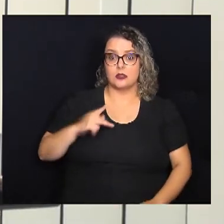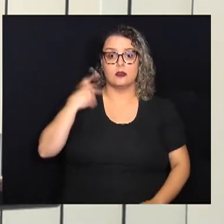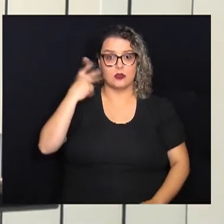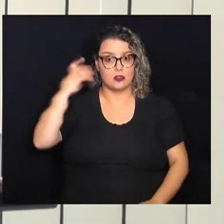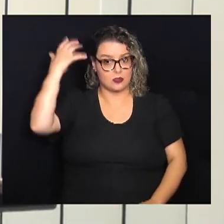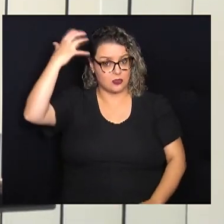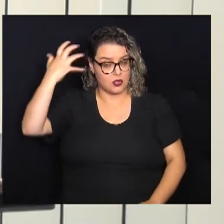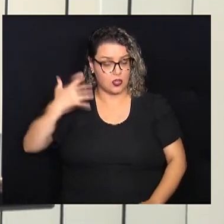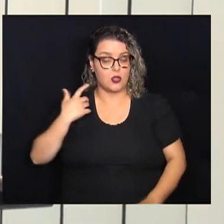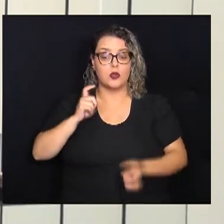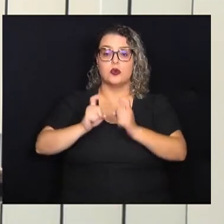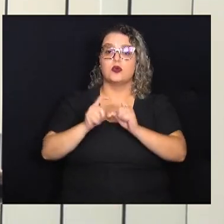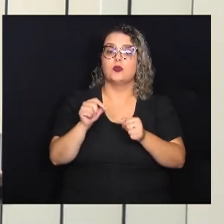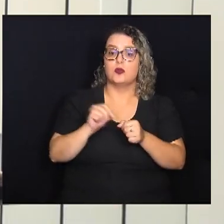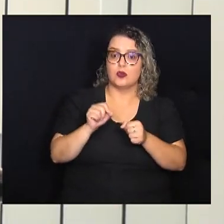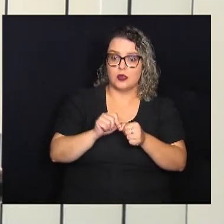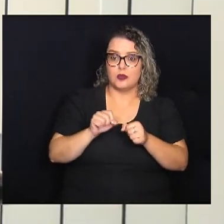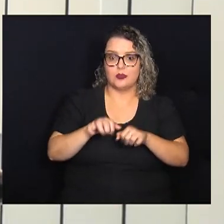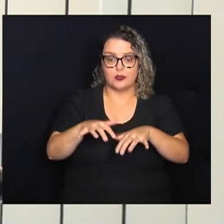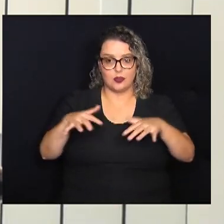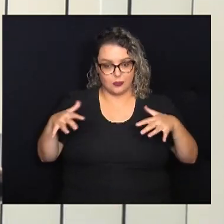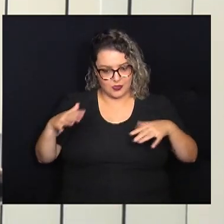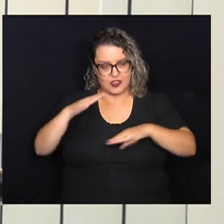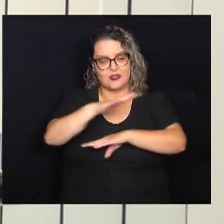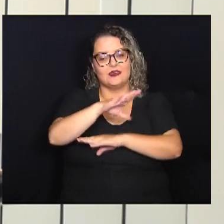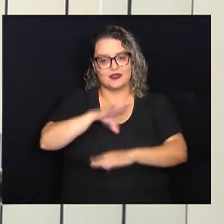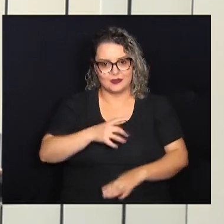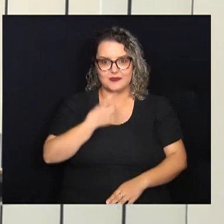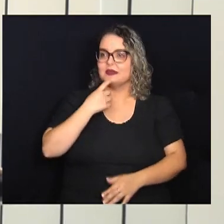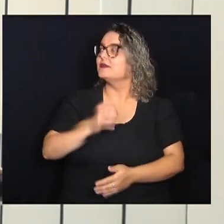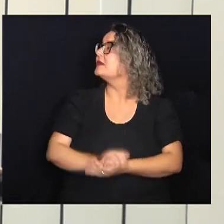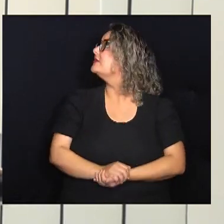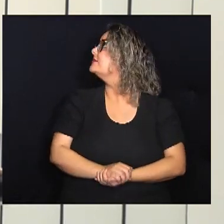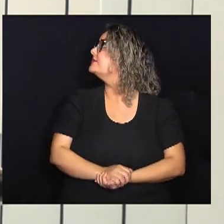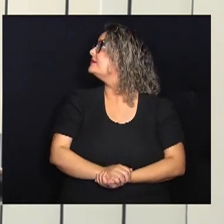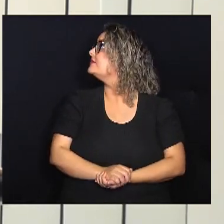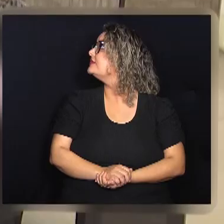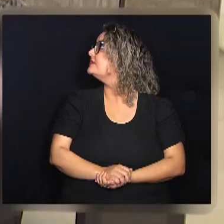a reunião foi realizada no plenário da Câmara Municipal.